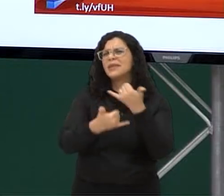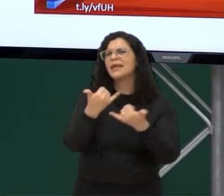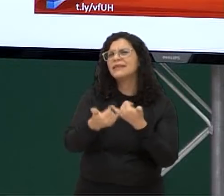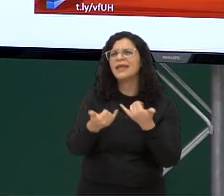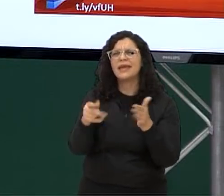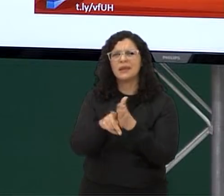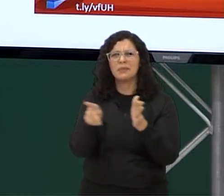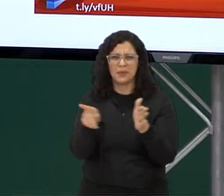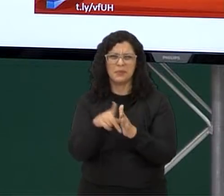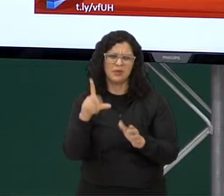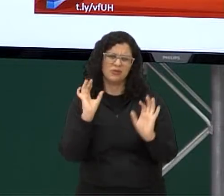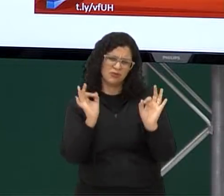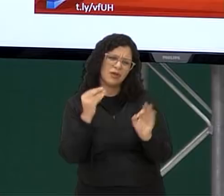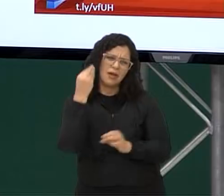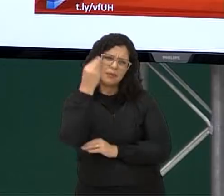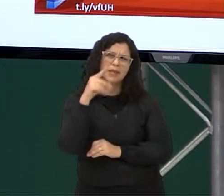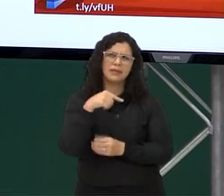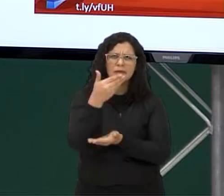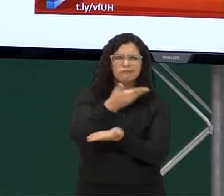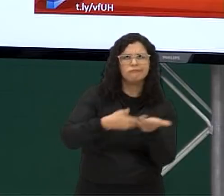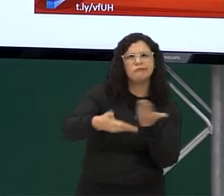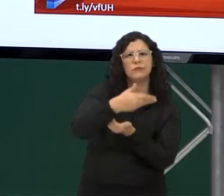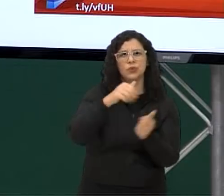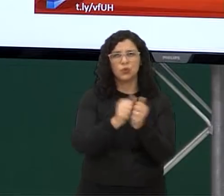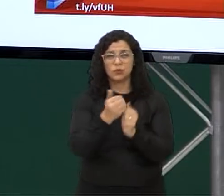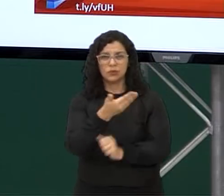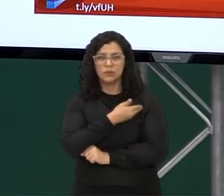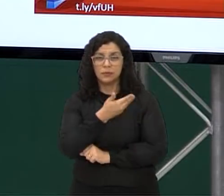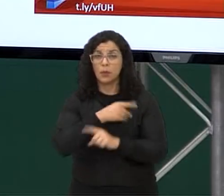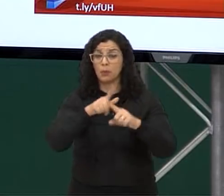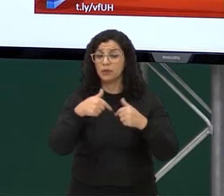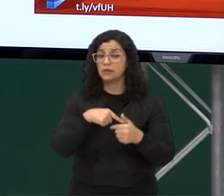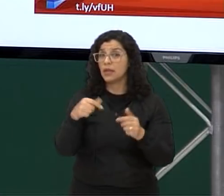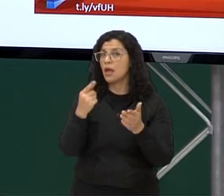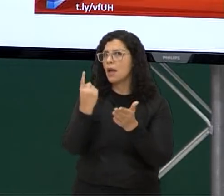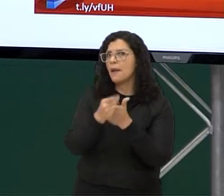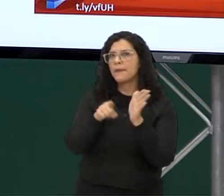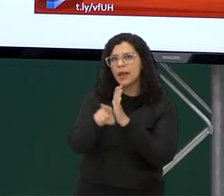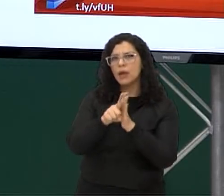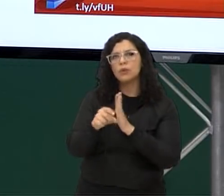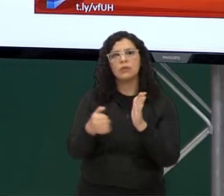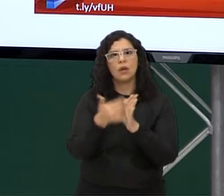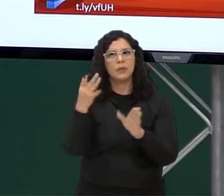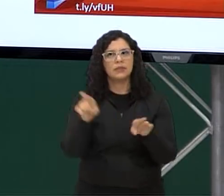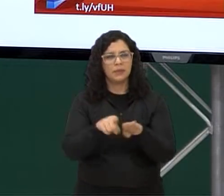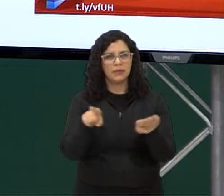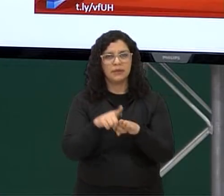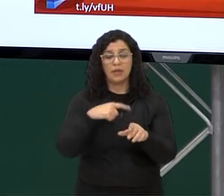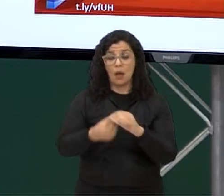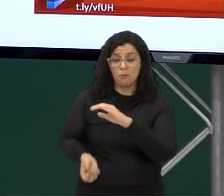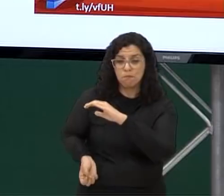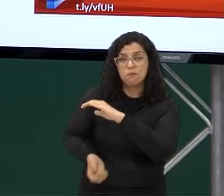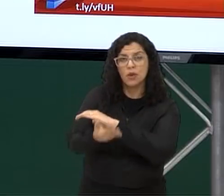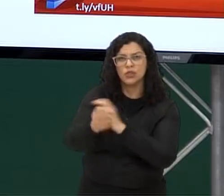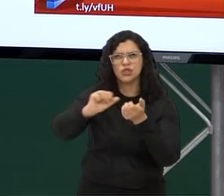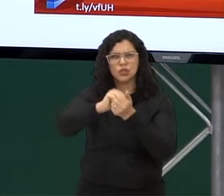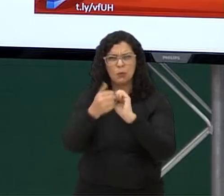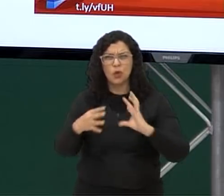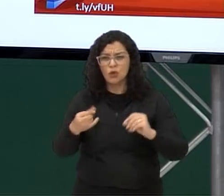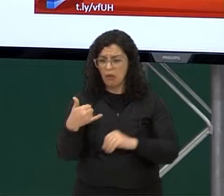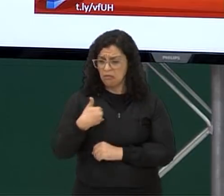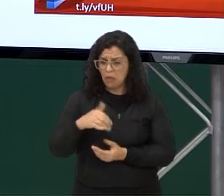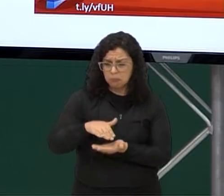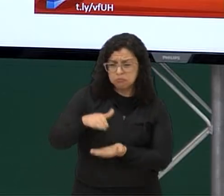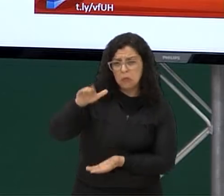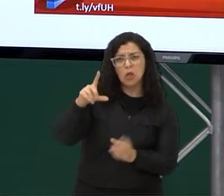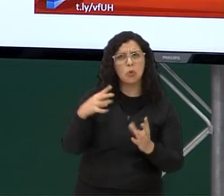parte recreativa, né, na parte de interação com os amigos. Né? Então temos mais algumas perguntas aqui. O boliche é um esporte para todas as idades?